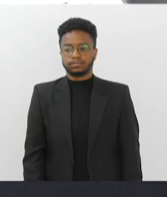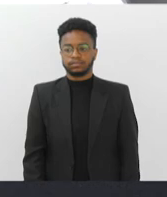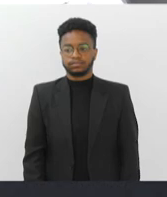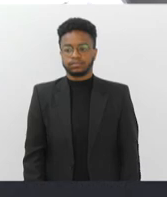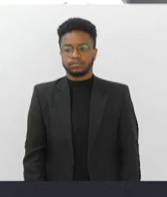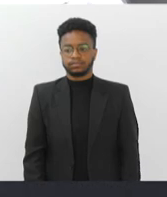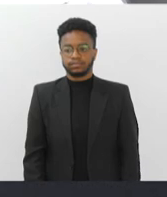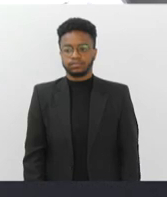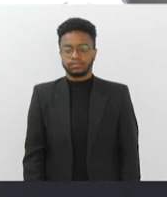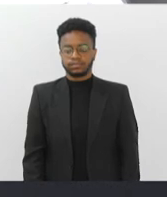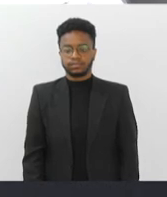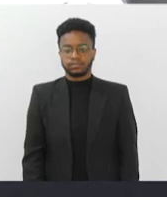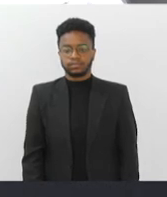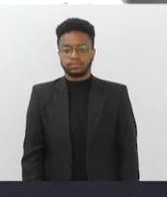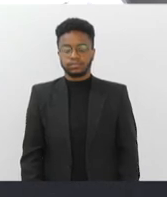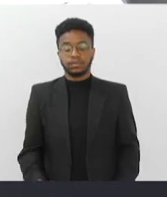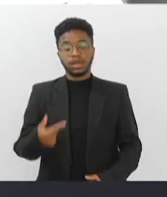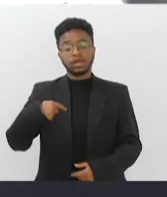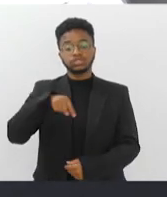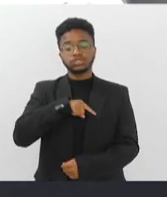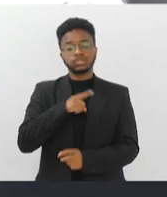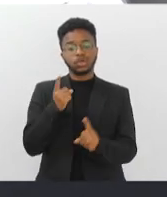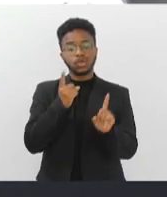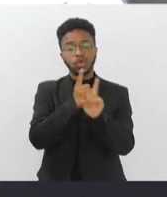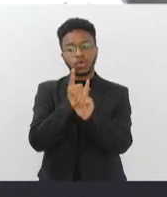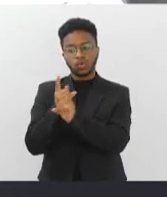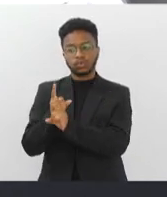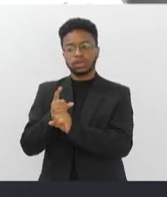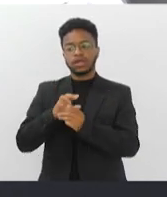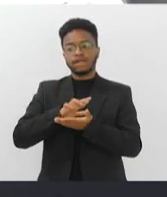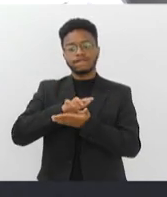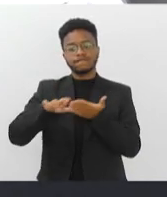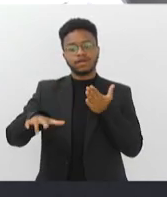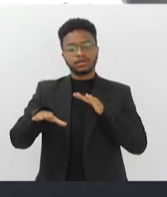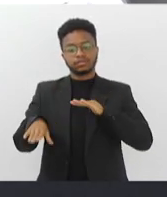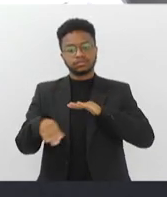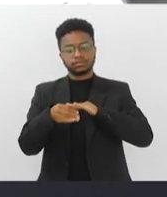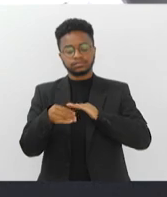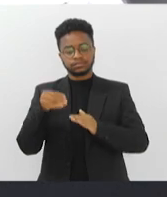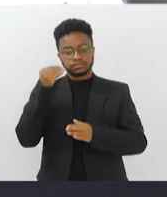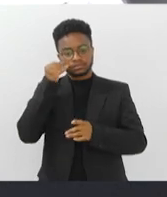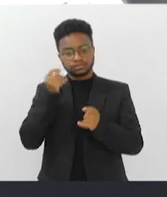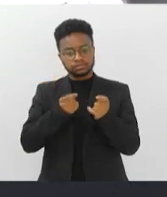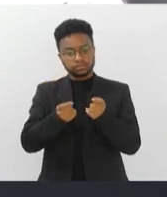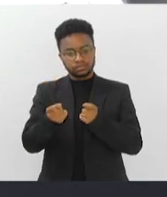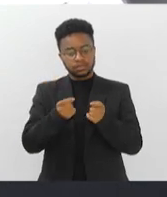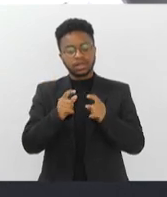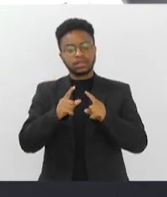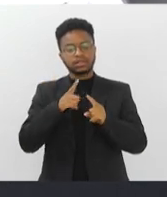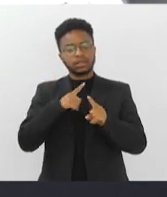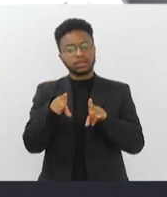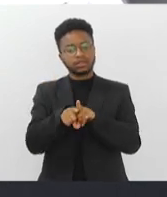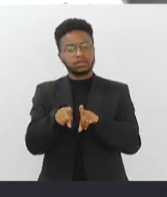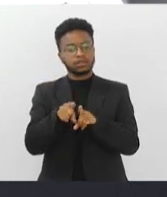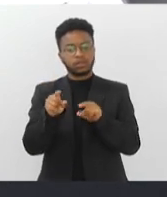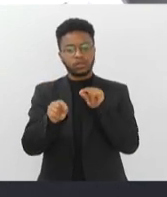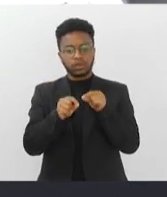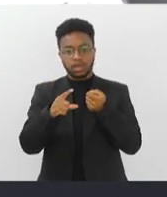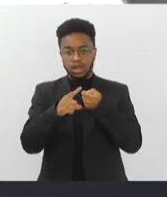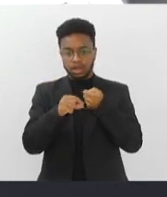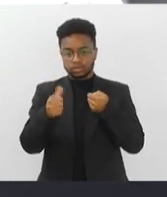nós vamos encontrar, entre tantas outras emendas de controle, o seguinte.